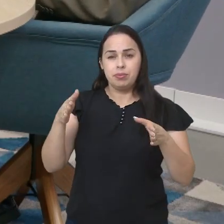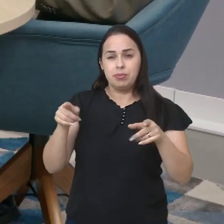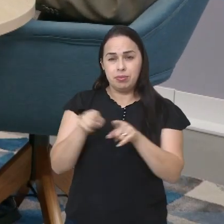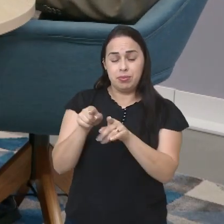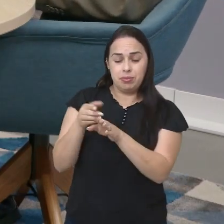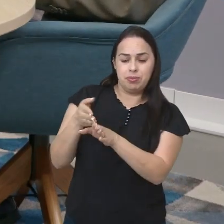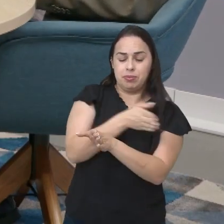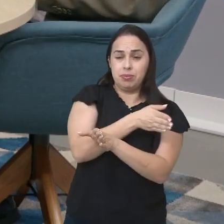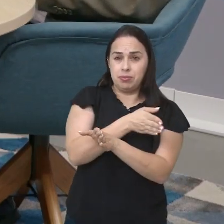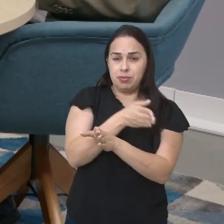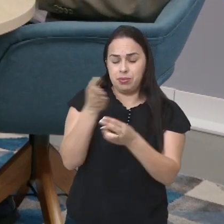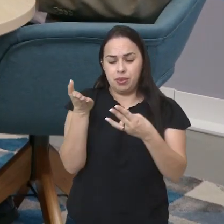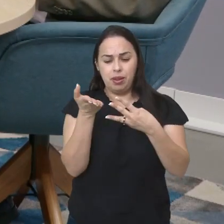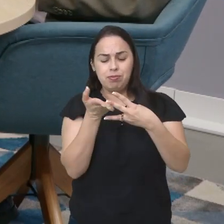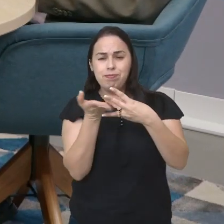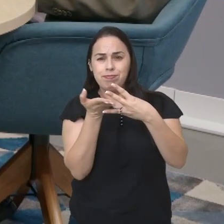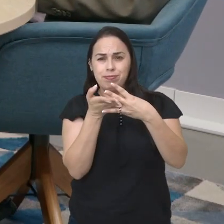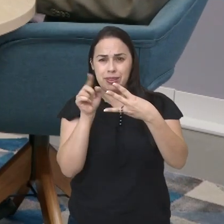Patrícia?